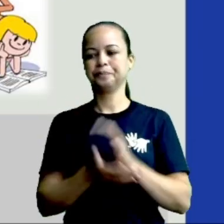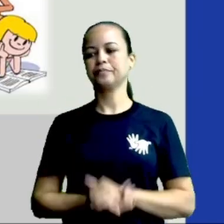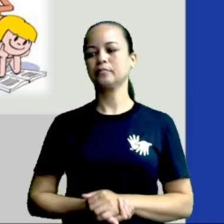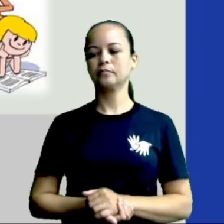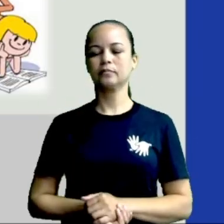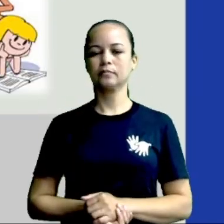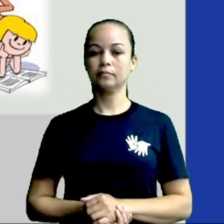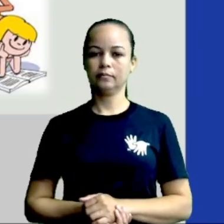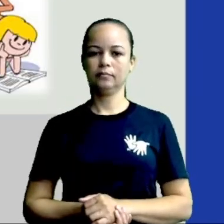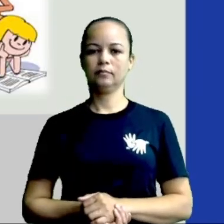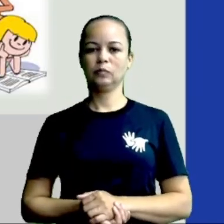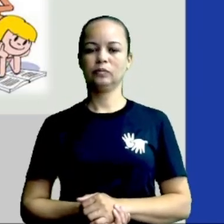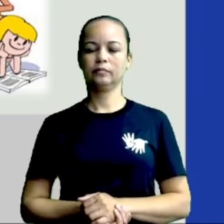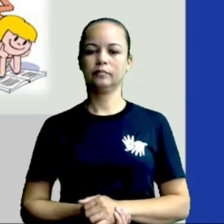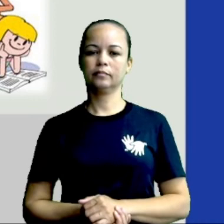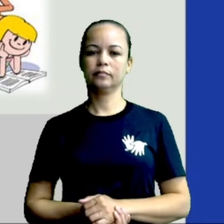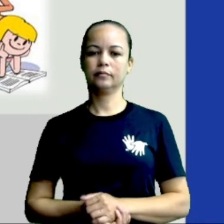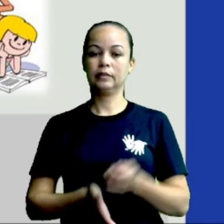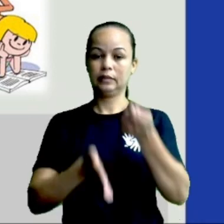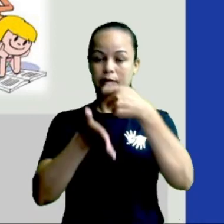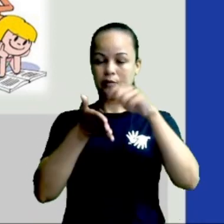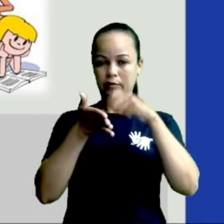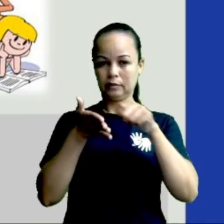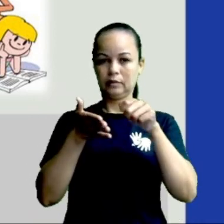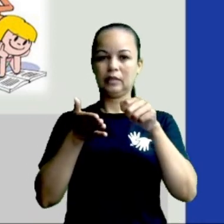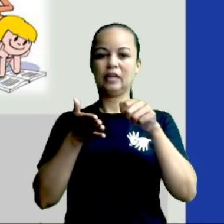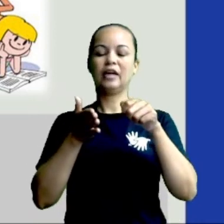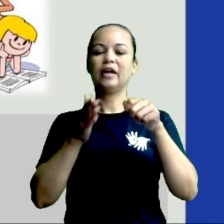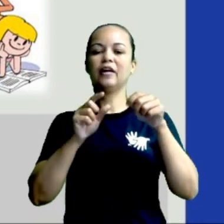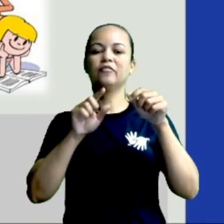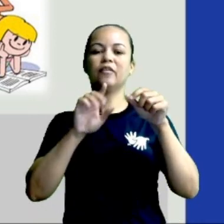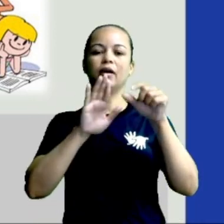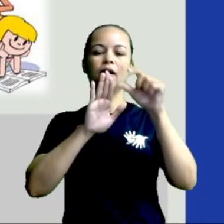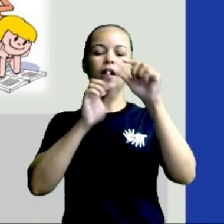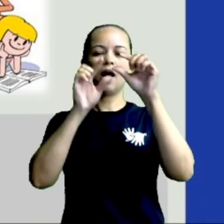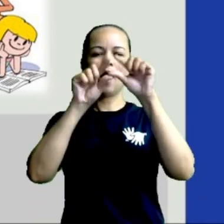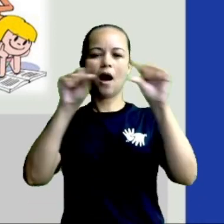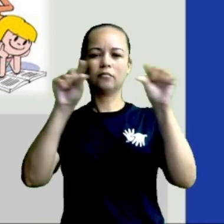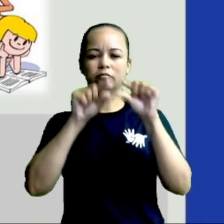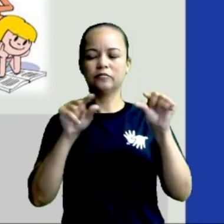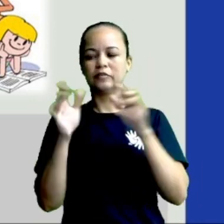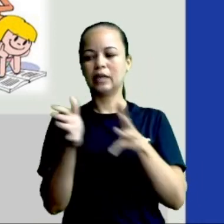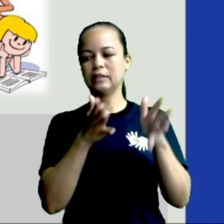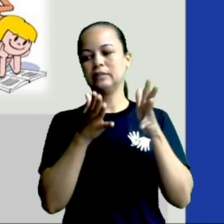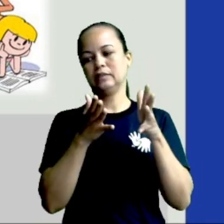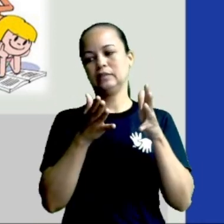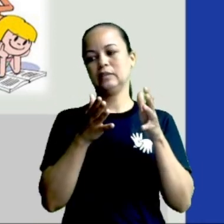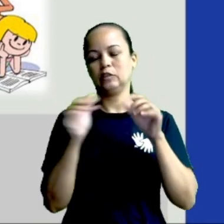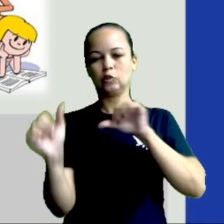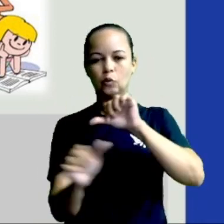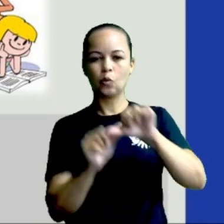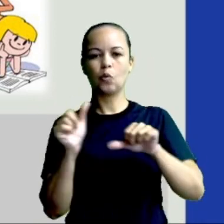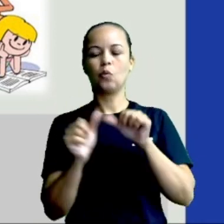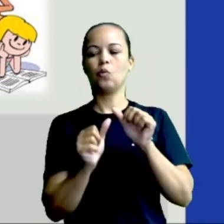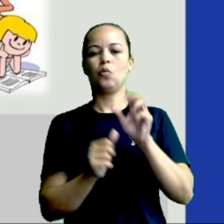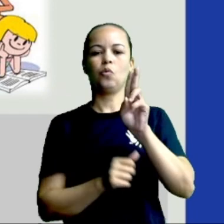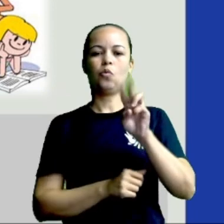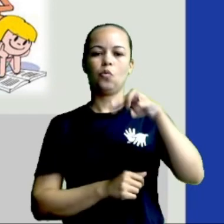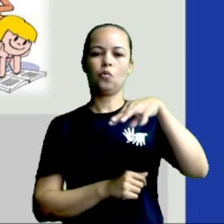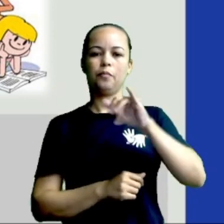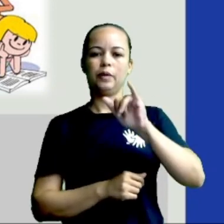Continuando. Reescreva a oração abaixo, substituindo o advérbio humildemente por uma locução